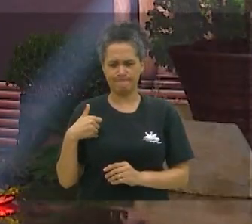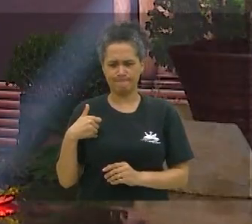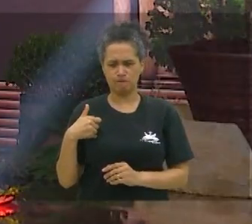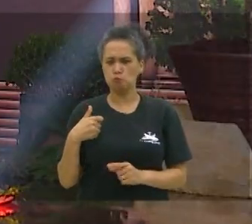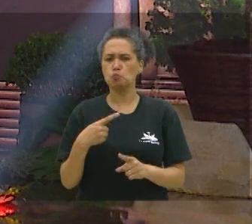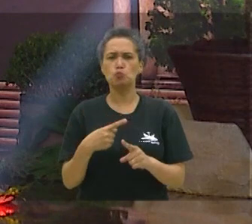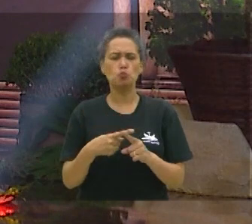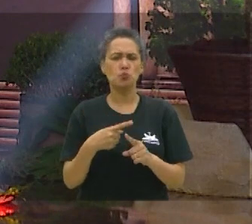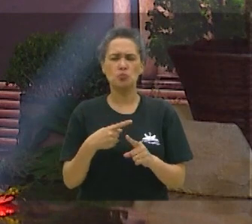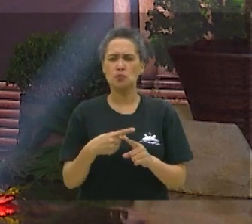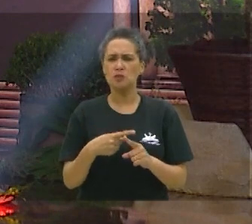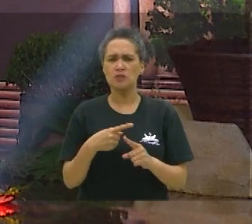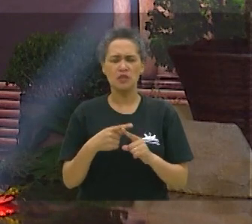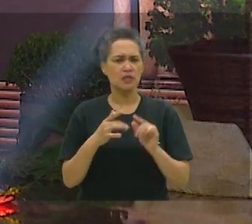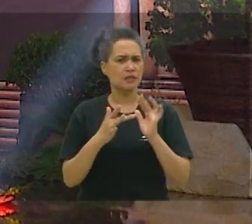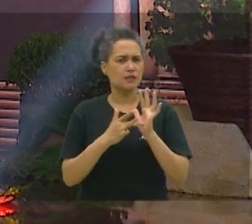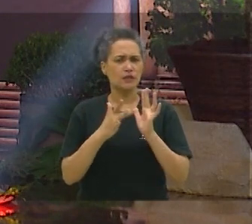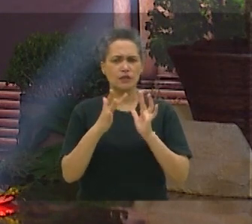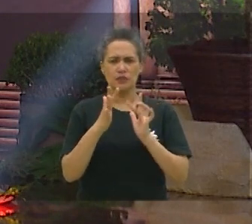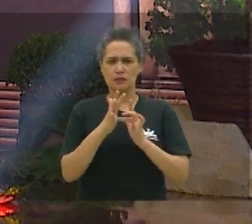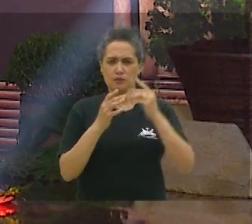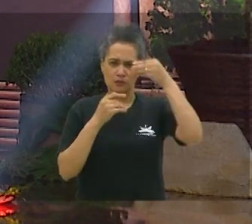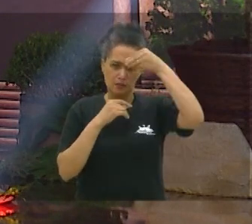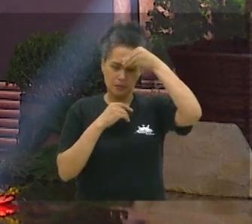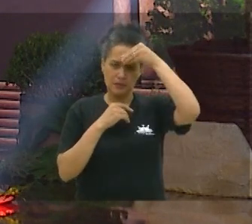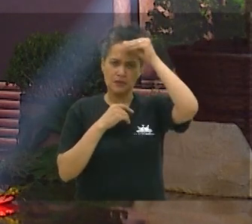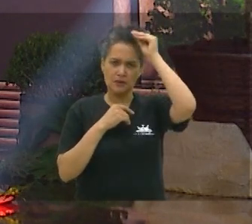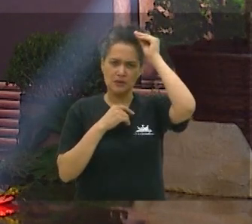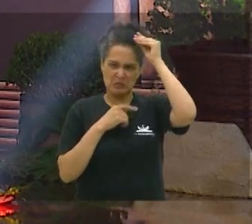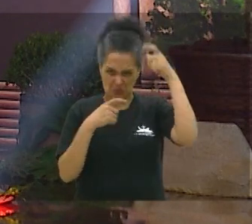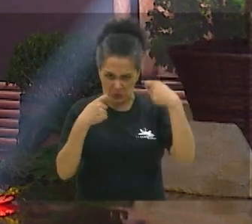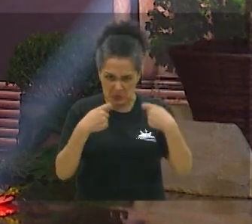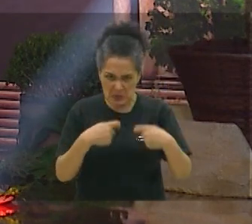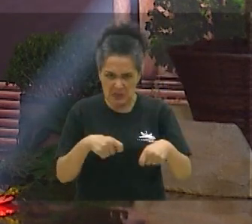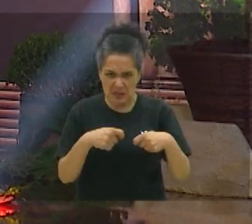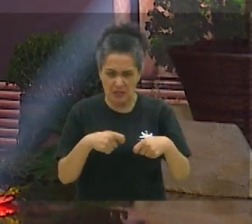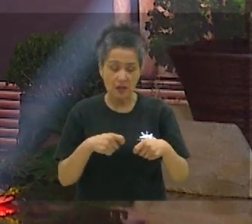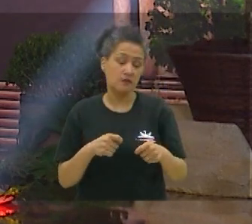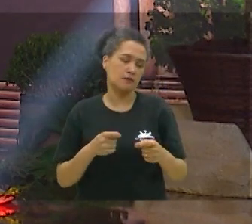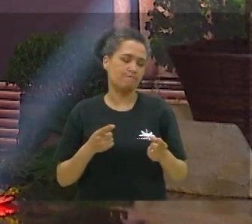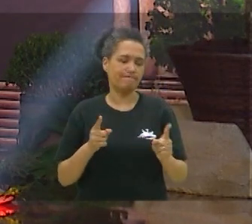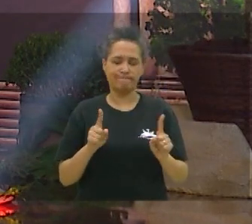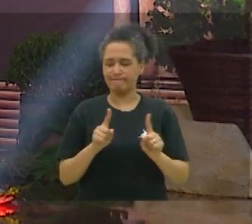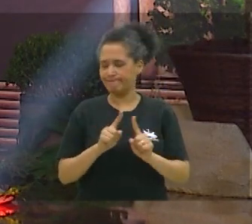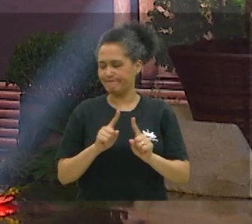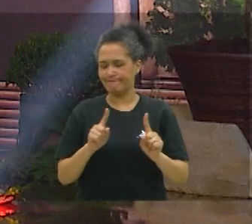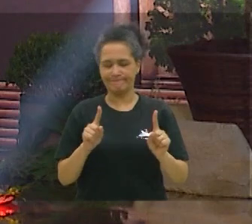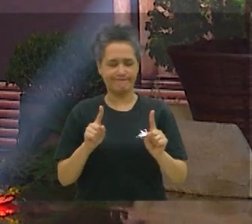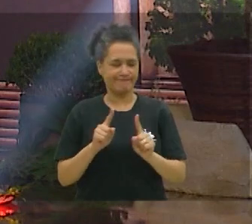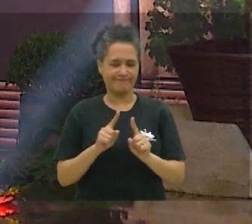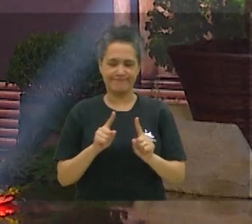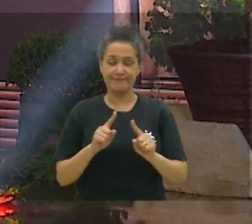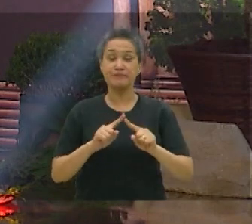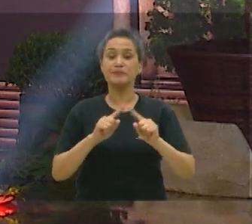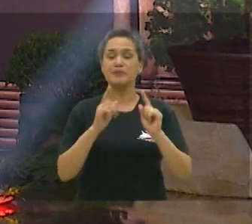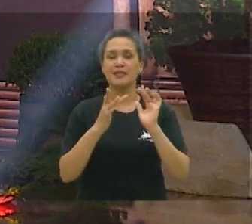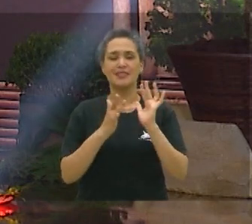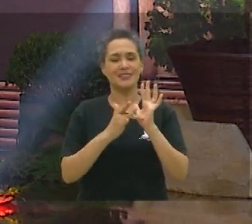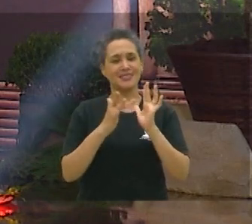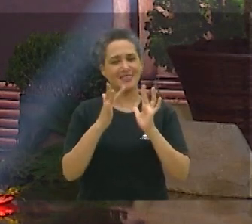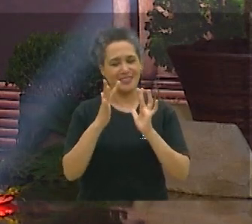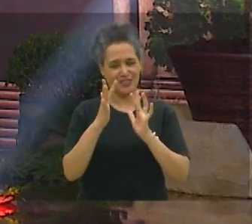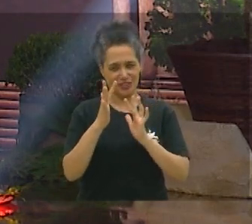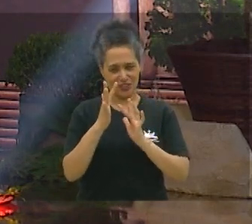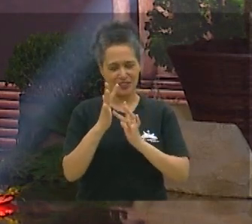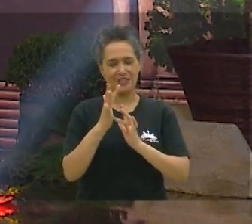Por que Jesus foi batizado? Ele precisava? Não. Ele foi batizado para inaugurar